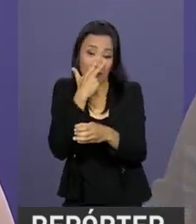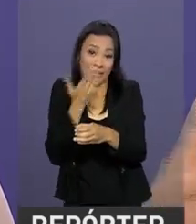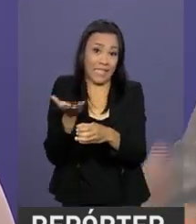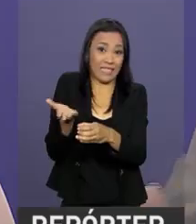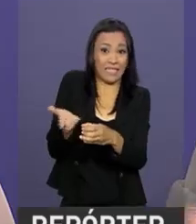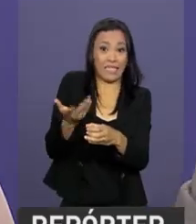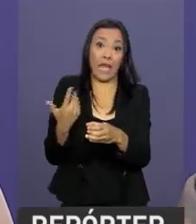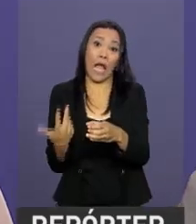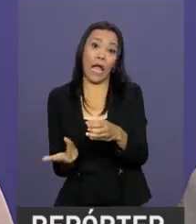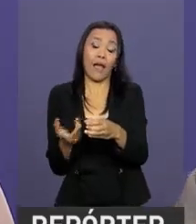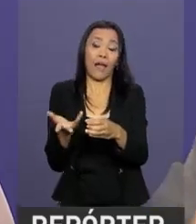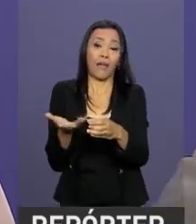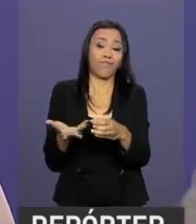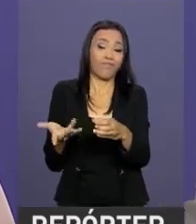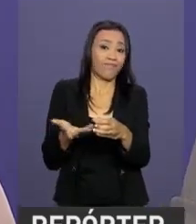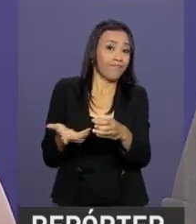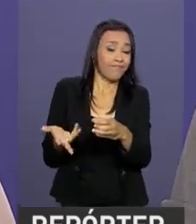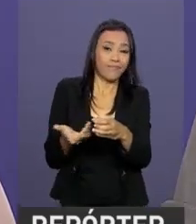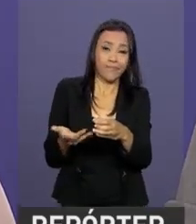se porventura fosse uma situação